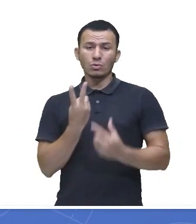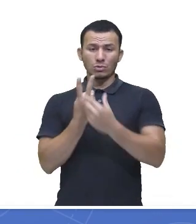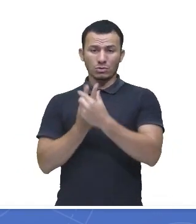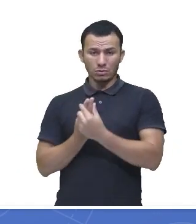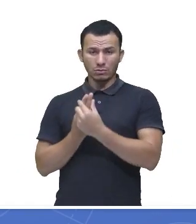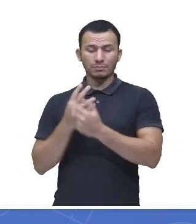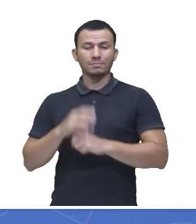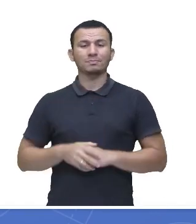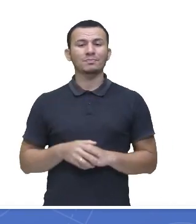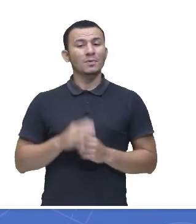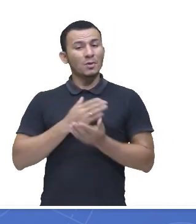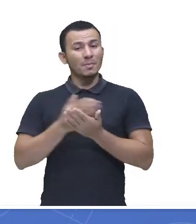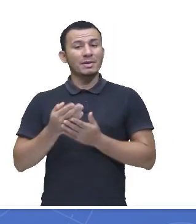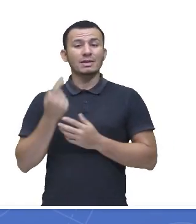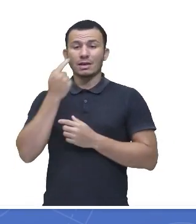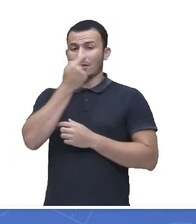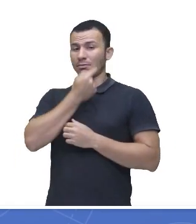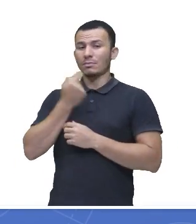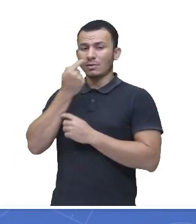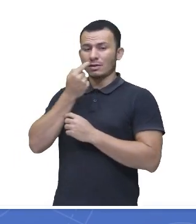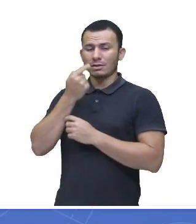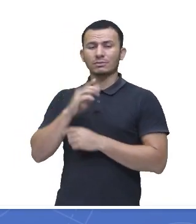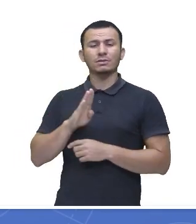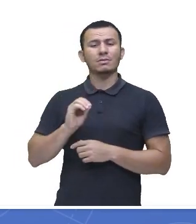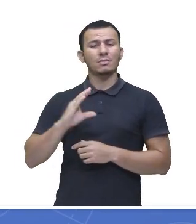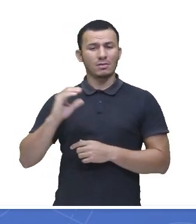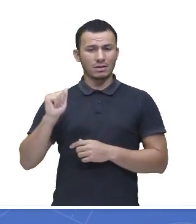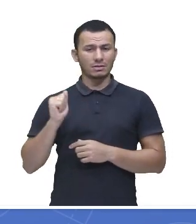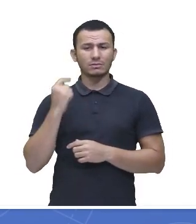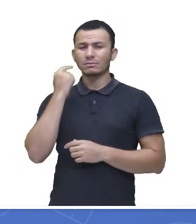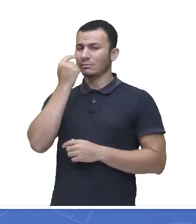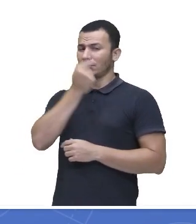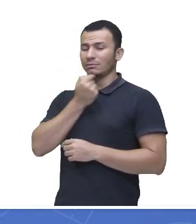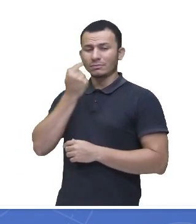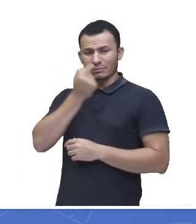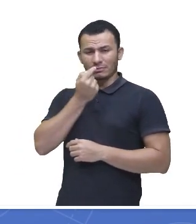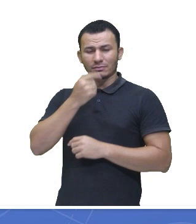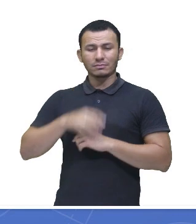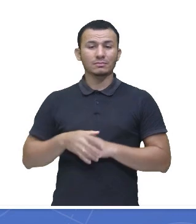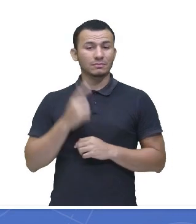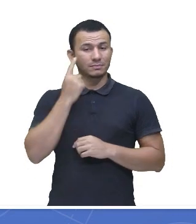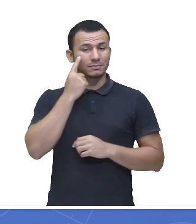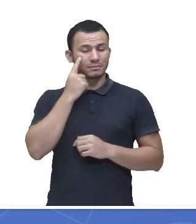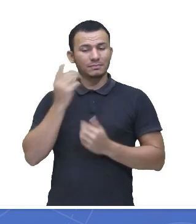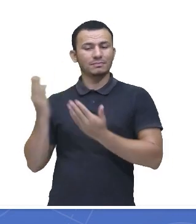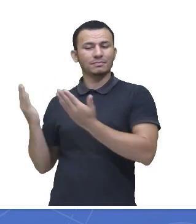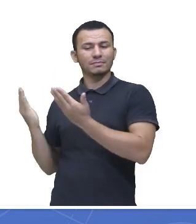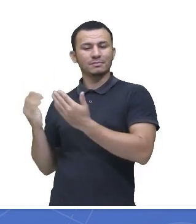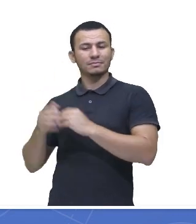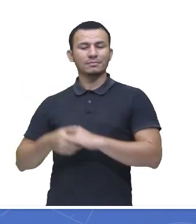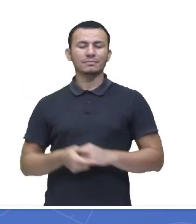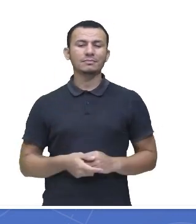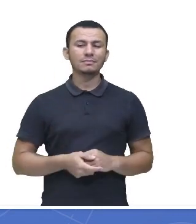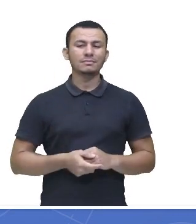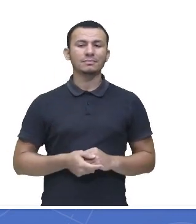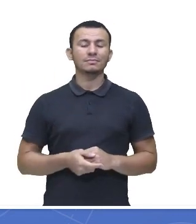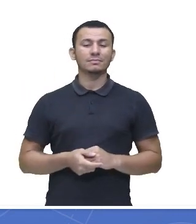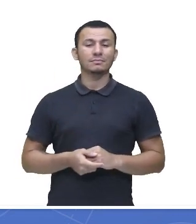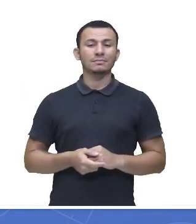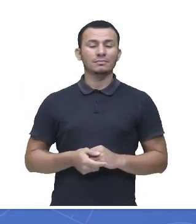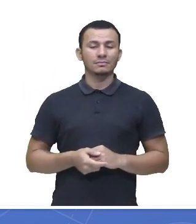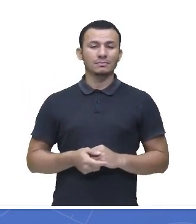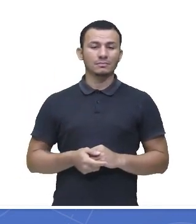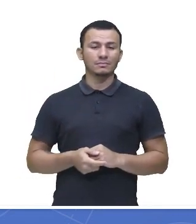boca! A boca, não é? A boca no nosso primeiro órgão do sistema digestório. Aqui a